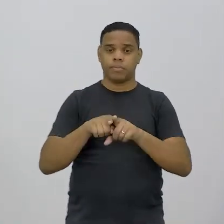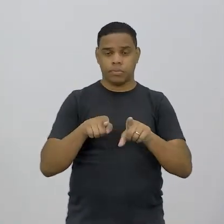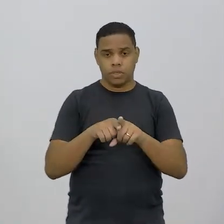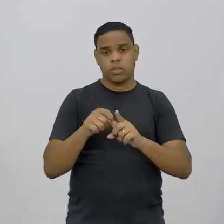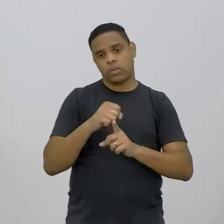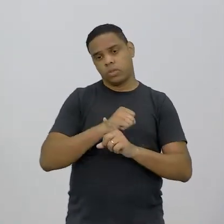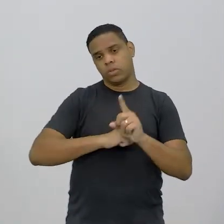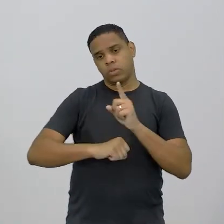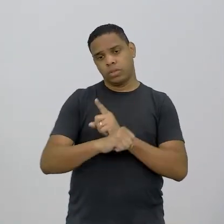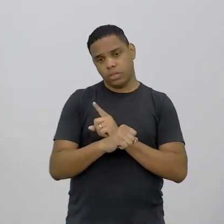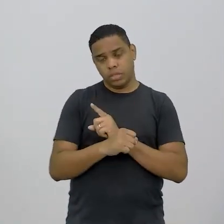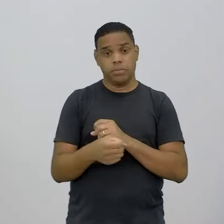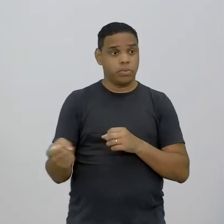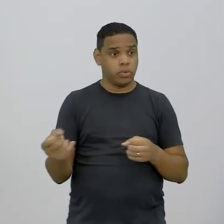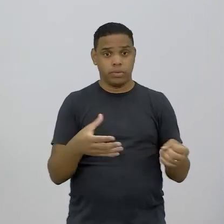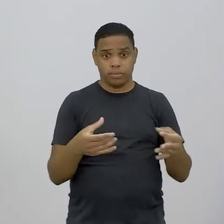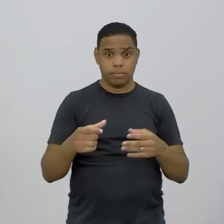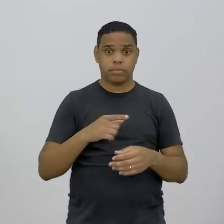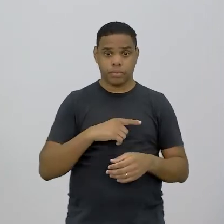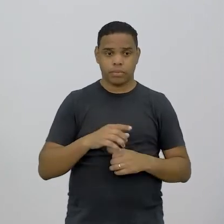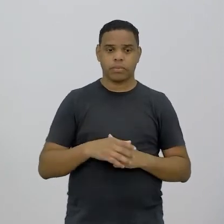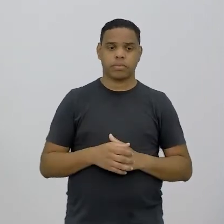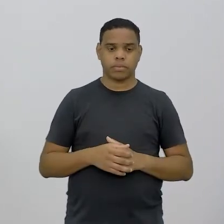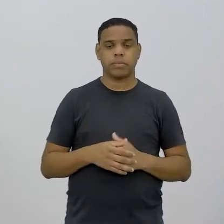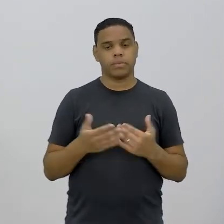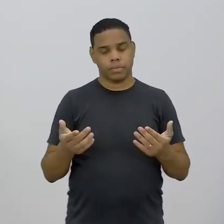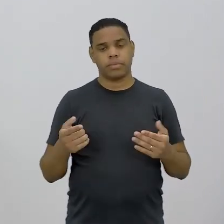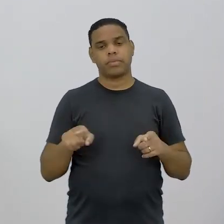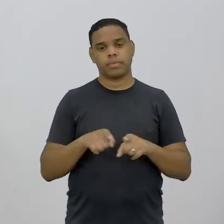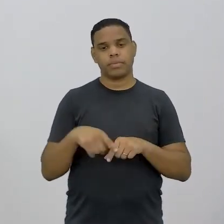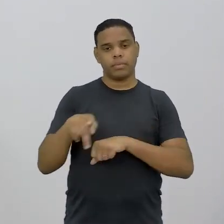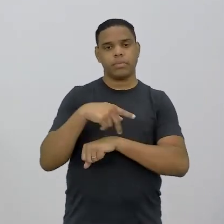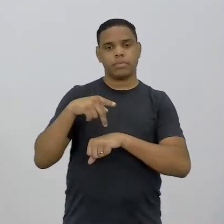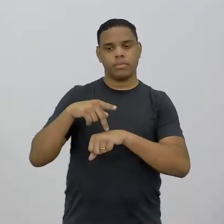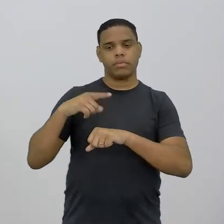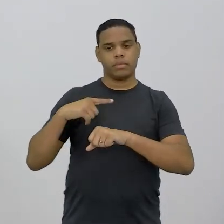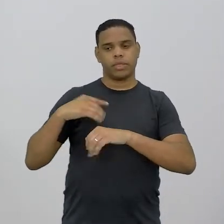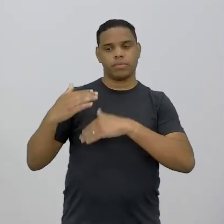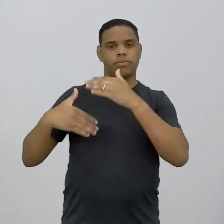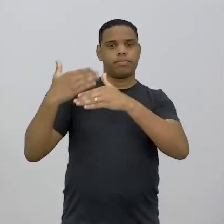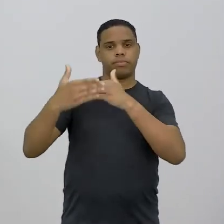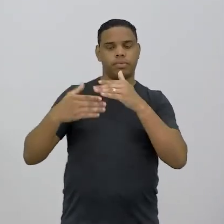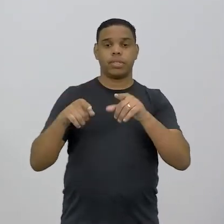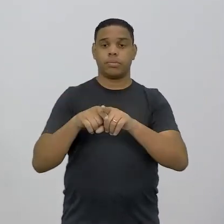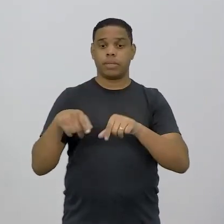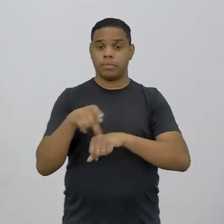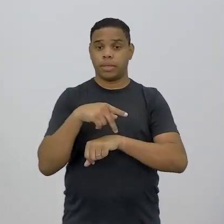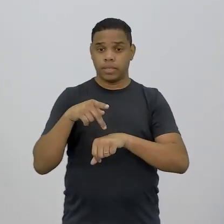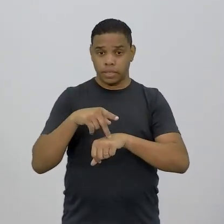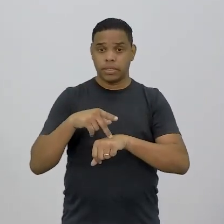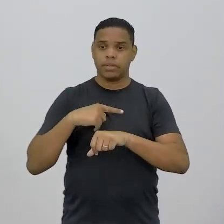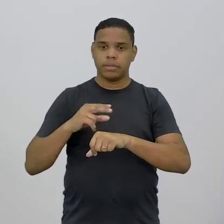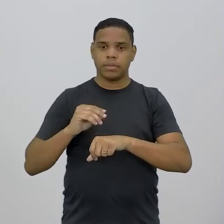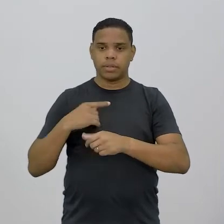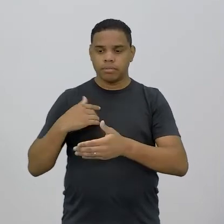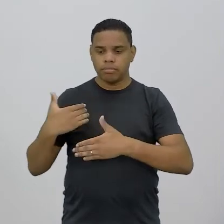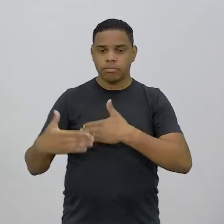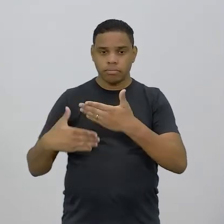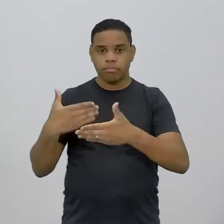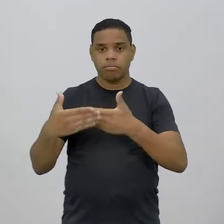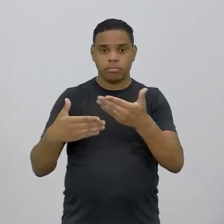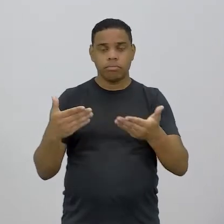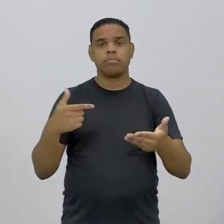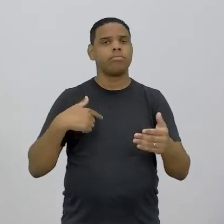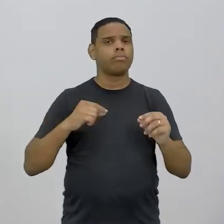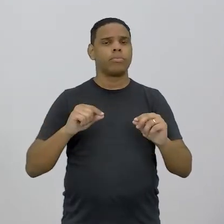e sociedades modernas, e daí também países desenvolvidos e países em desenvolvimento, que a grosso modo